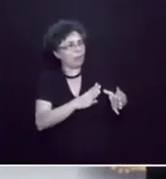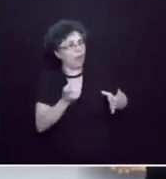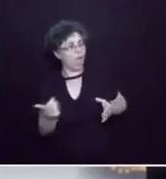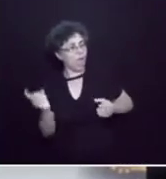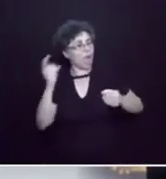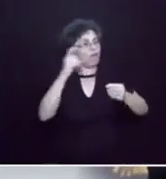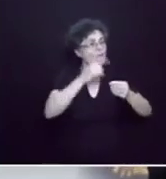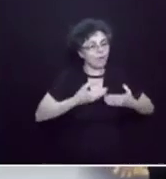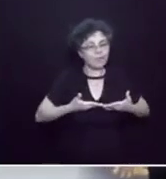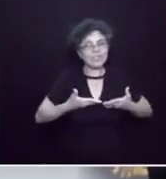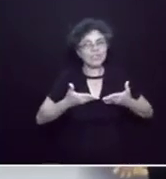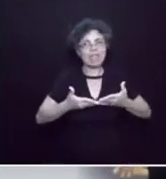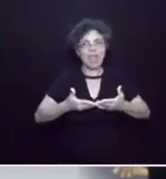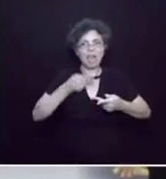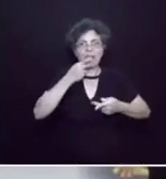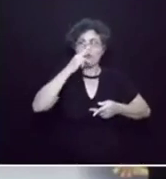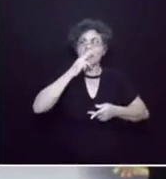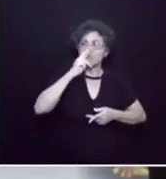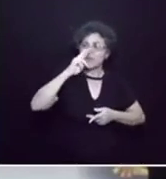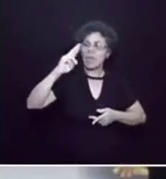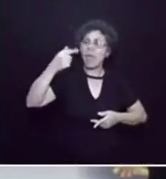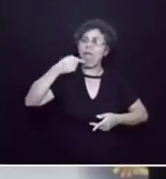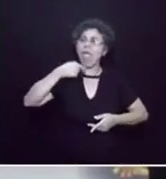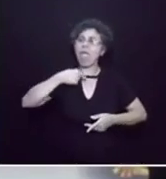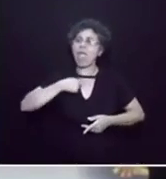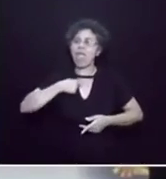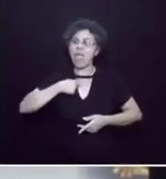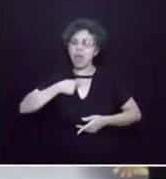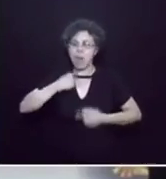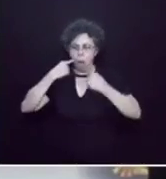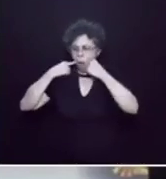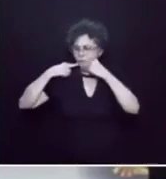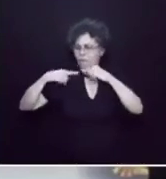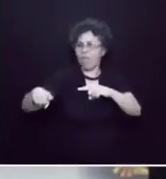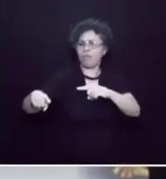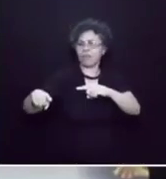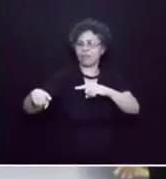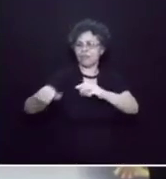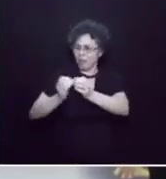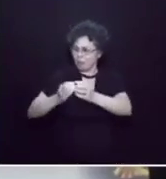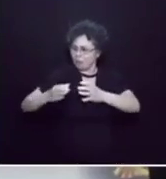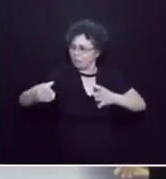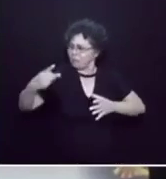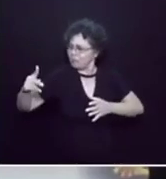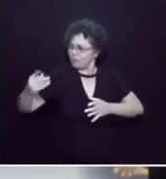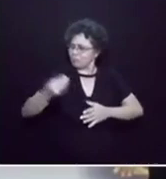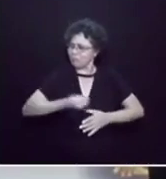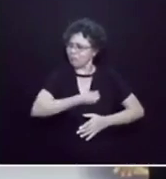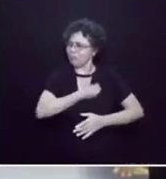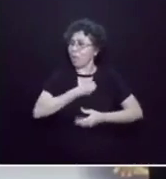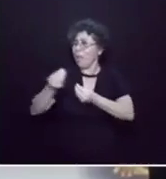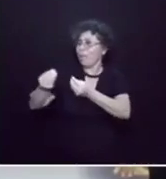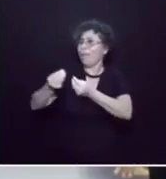do servo humilde que diz, Senhor, eu ofendi a grandiosidade da tua presença em mim.